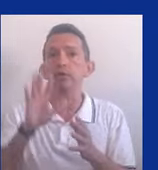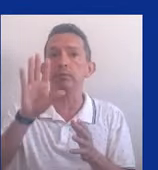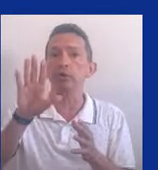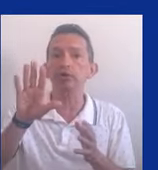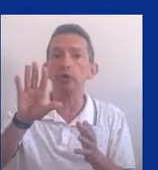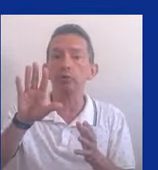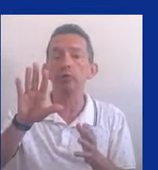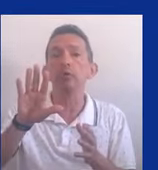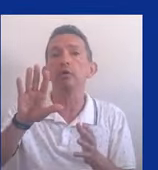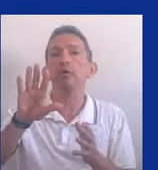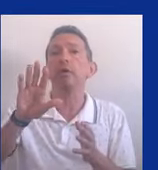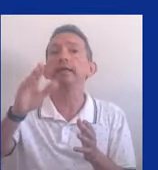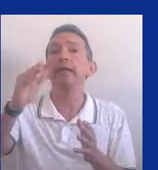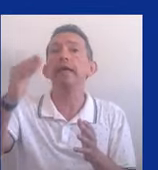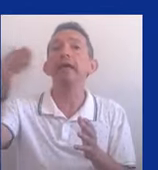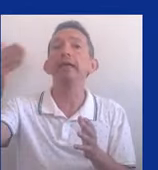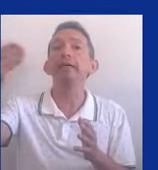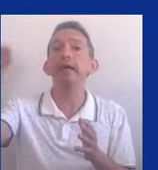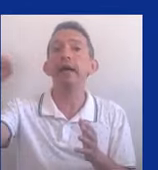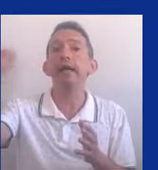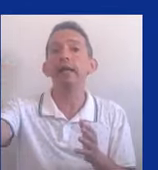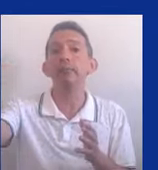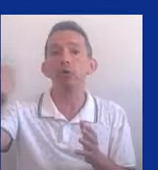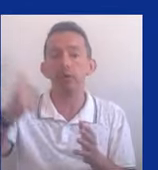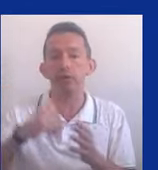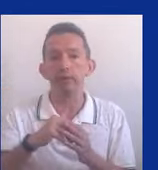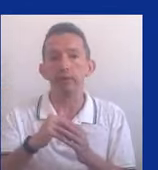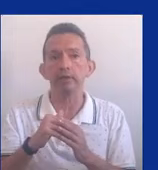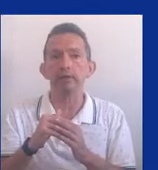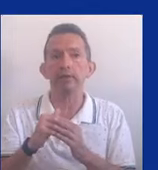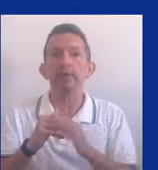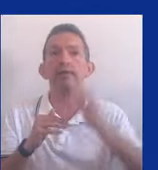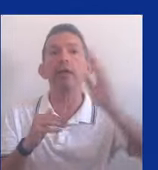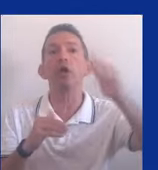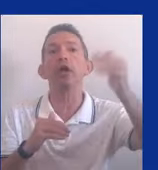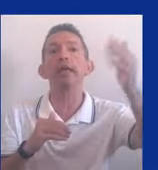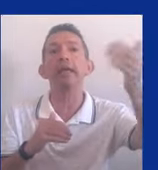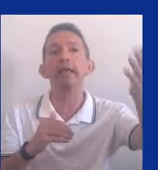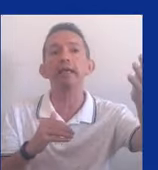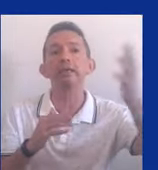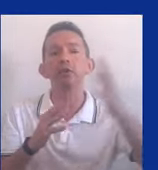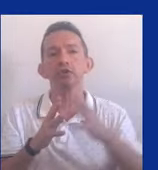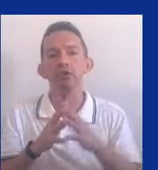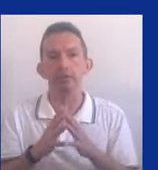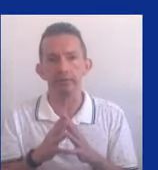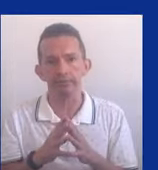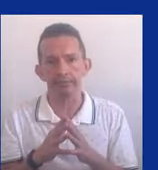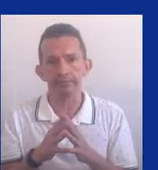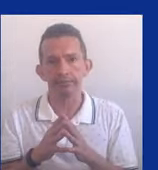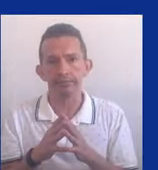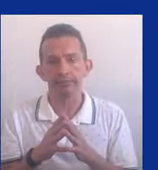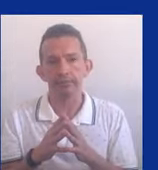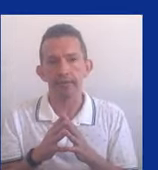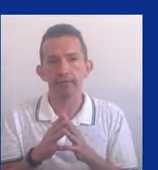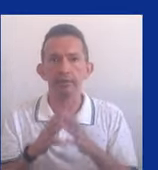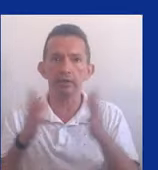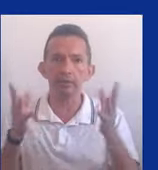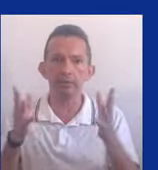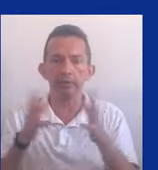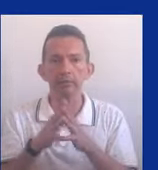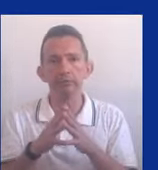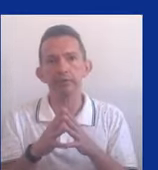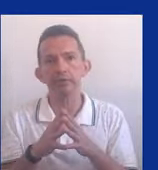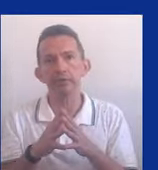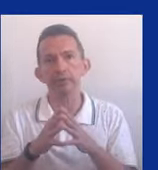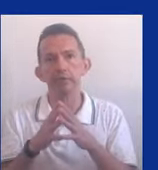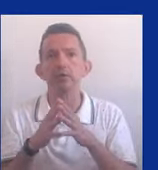isso. Ribossomo, ele é RNA em bioquímica e ele é organela em citologia. Tá? Tanto que